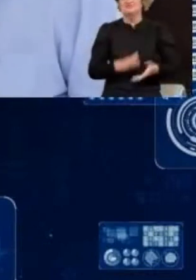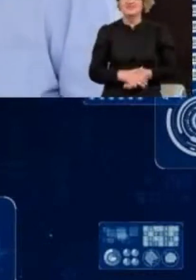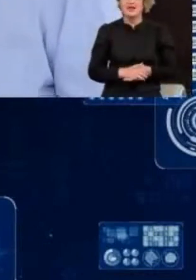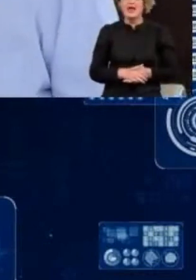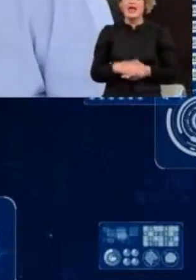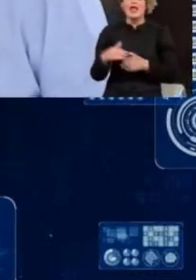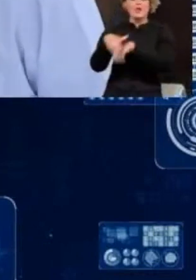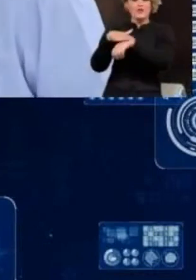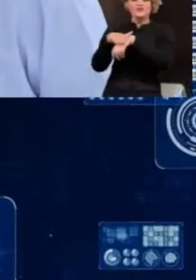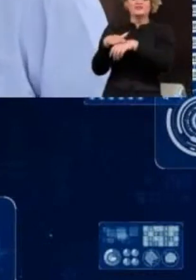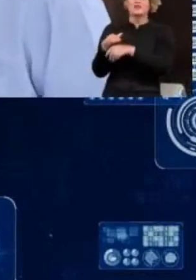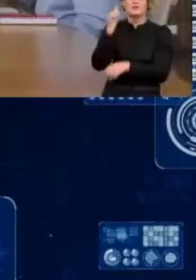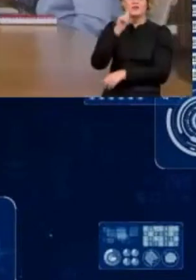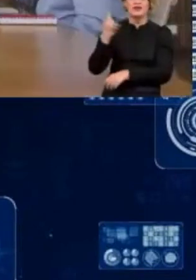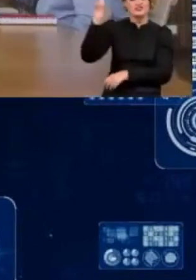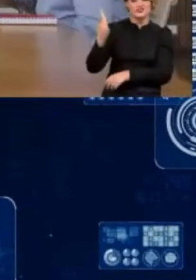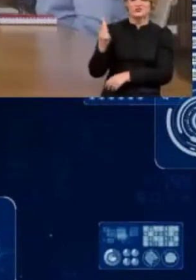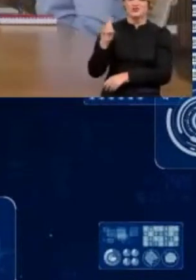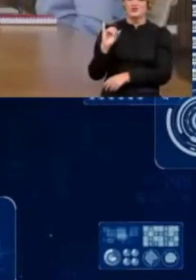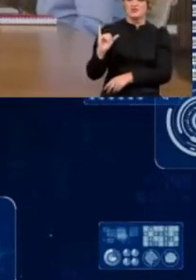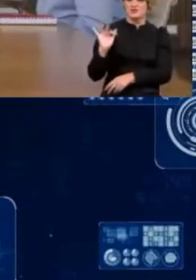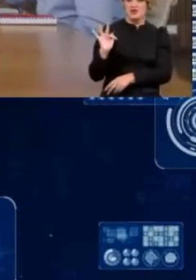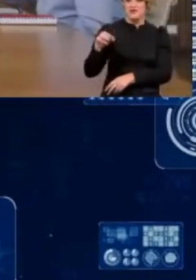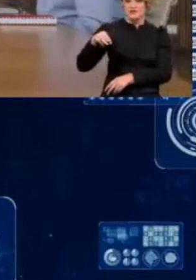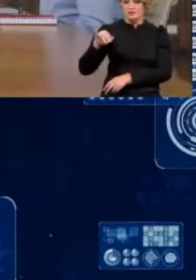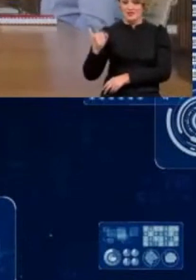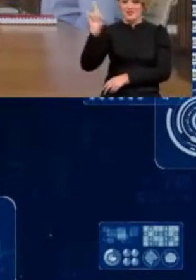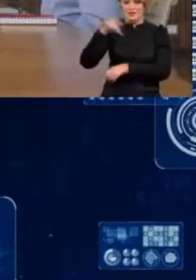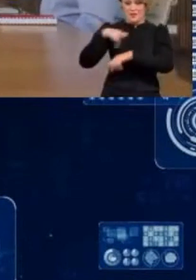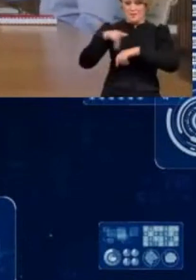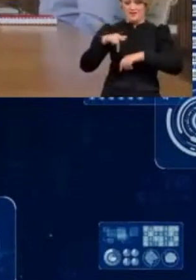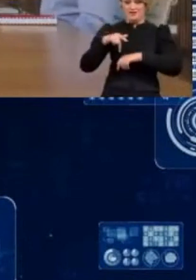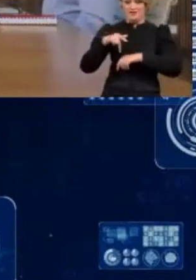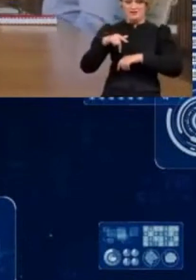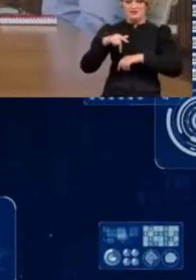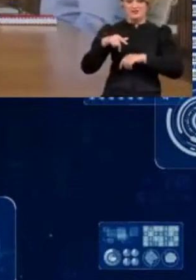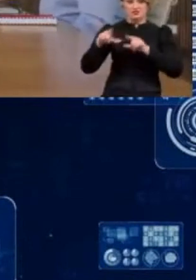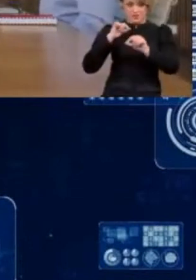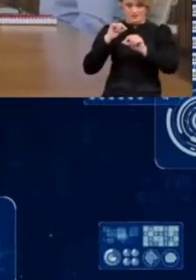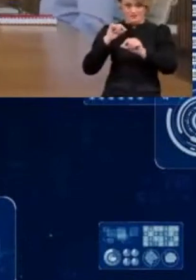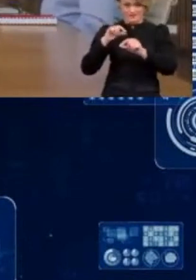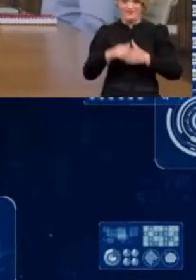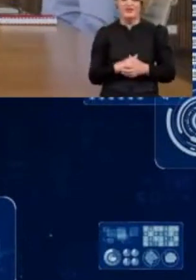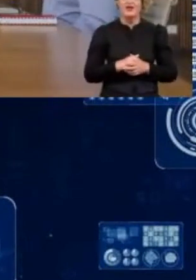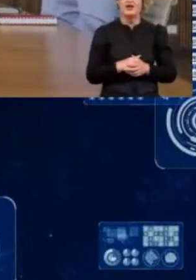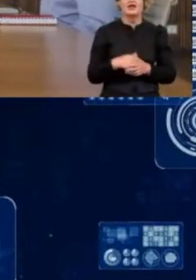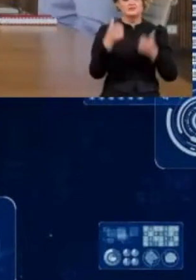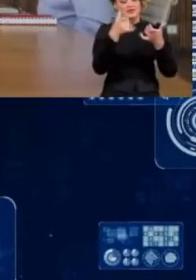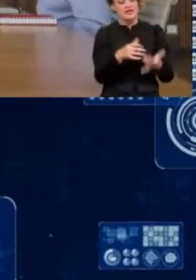câmera alguma coisa assim né com participação do público tudo mais mas olha tá bom viu Tá bom assim não pode mexer muito também